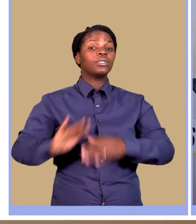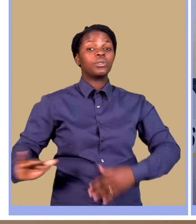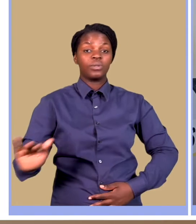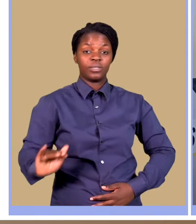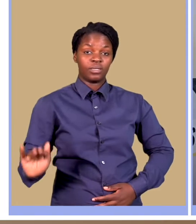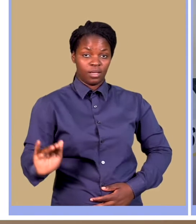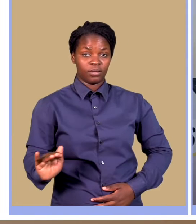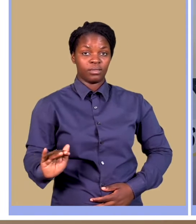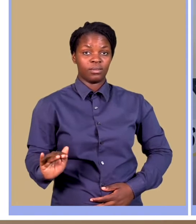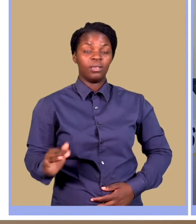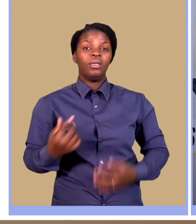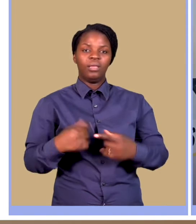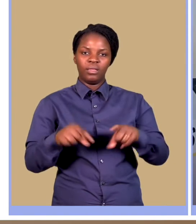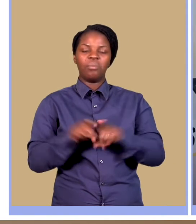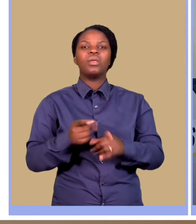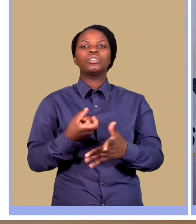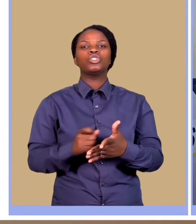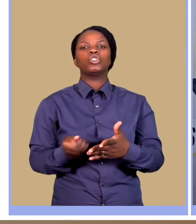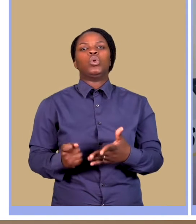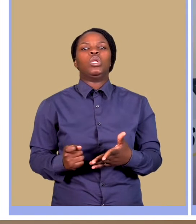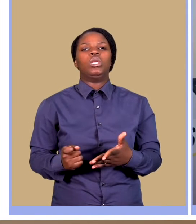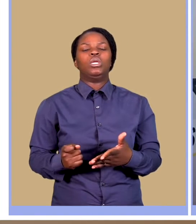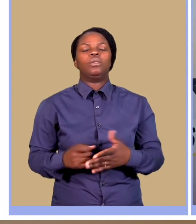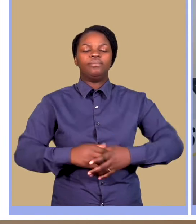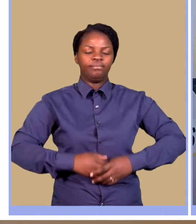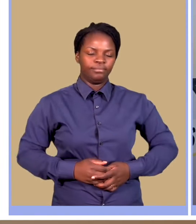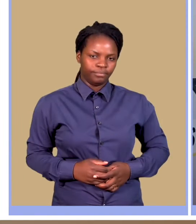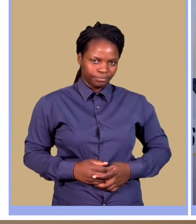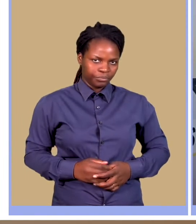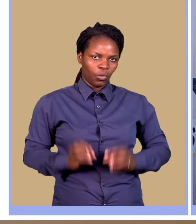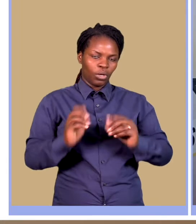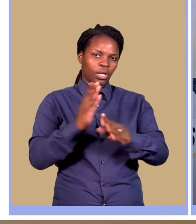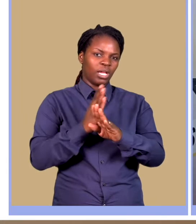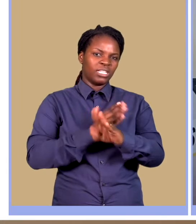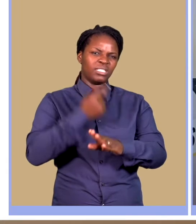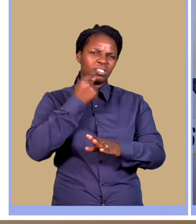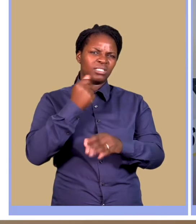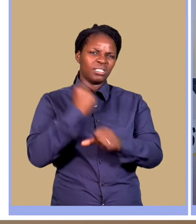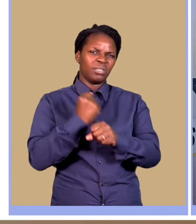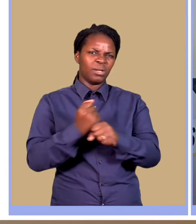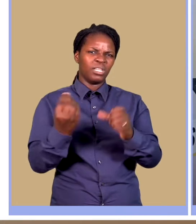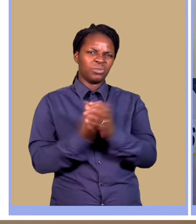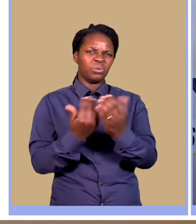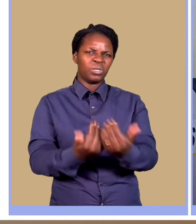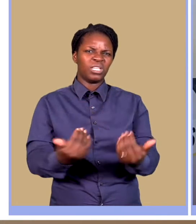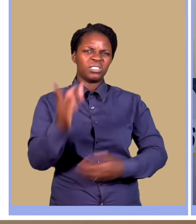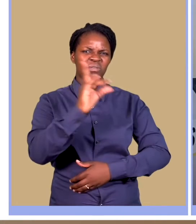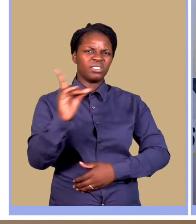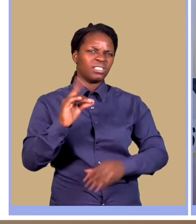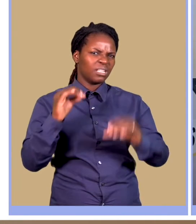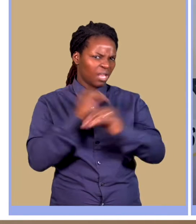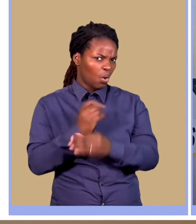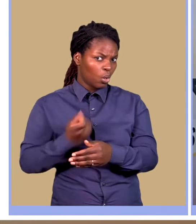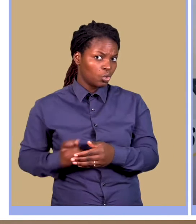Agora, dizia que não tem trabalhado com crianças com deficiência nessas escolas? Sim. Tá certo. Bom, seria